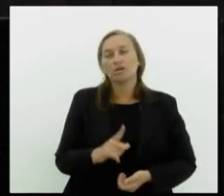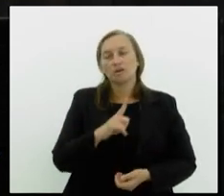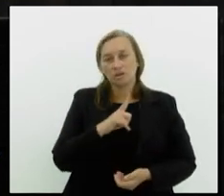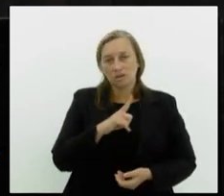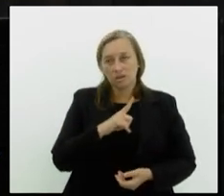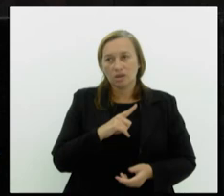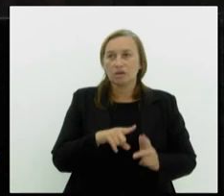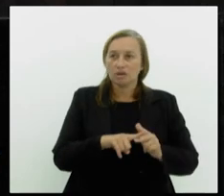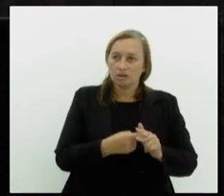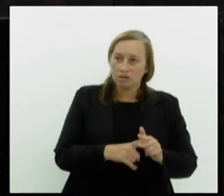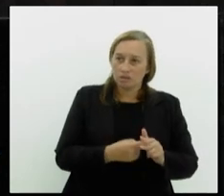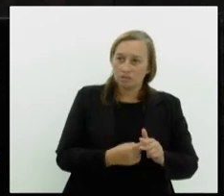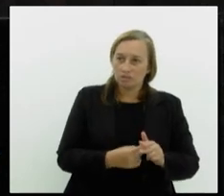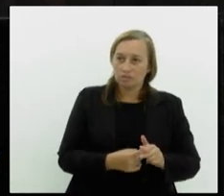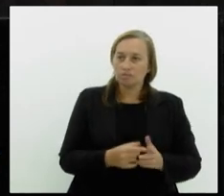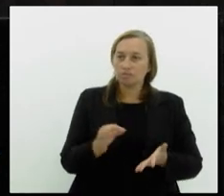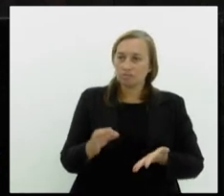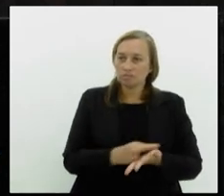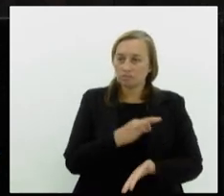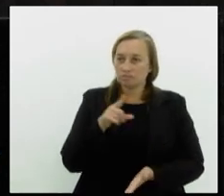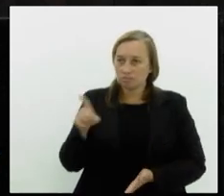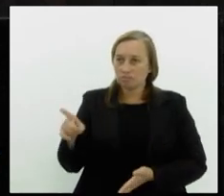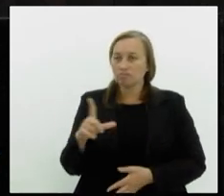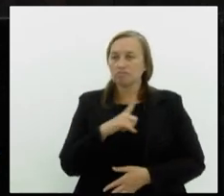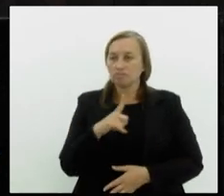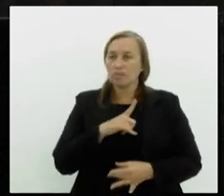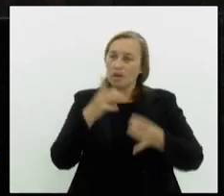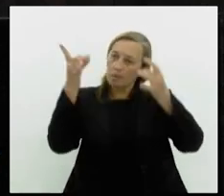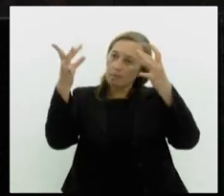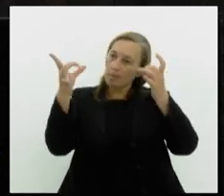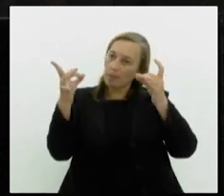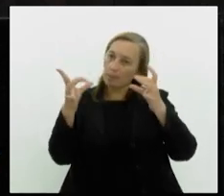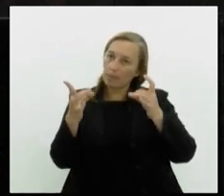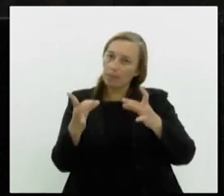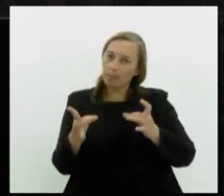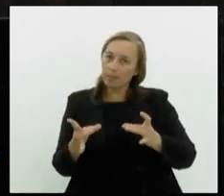ajuste de conduta e foi assinado, e lá tem um detalhamento